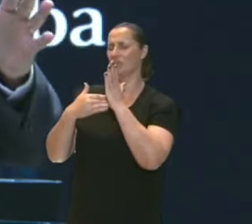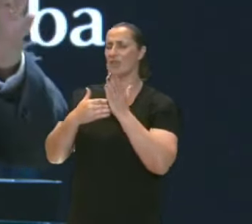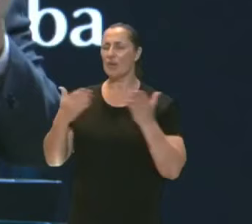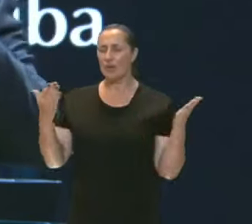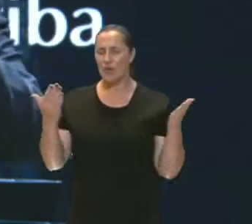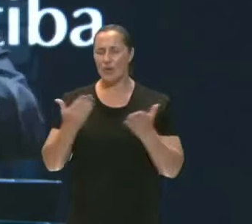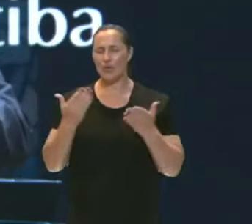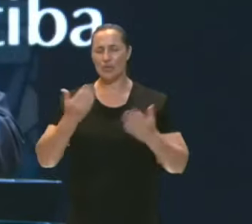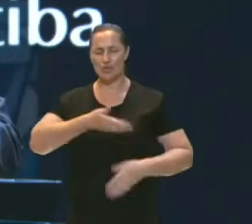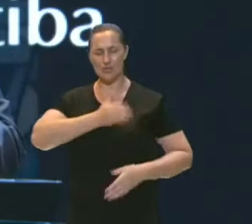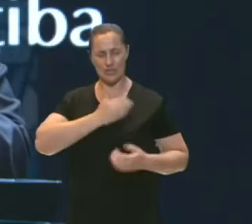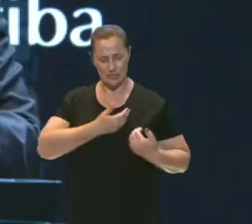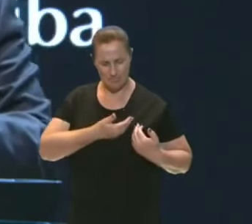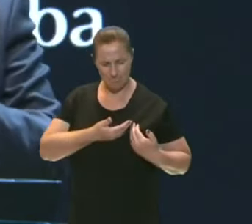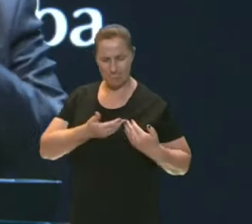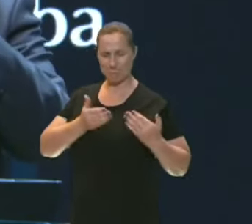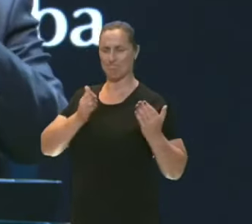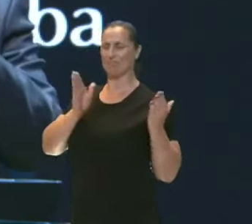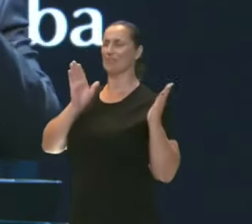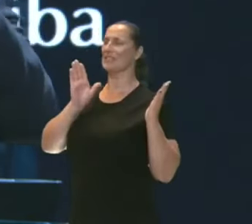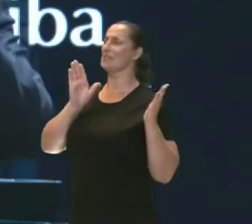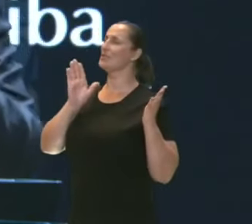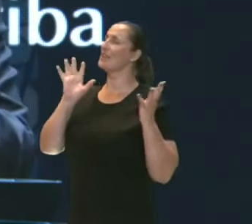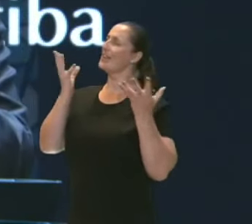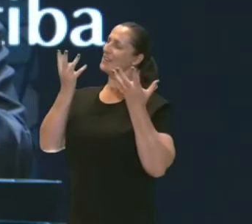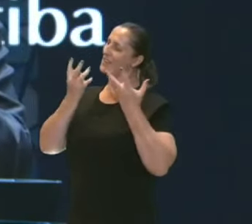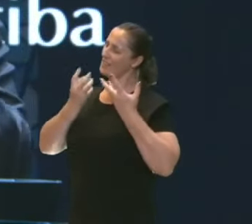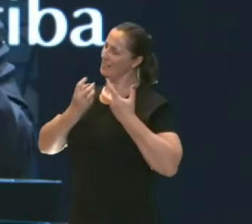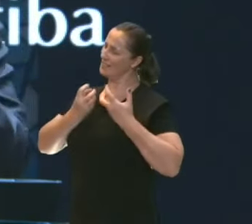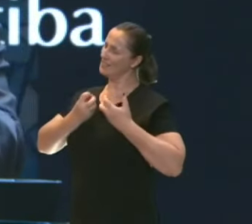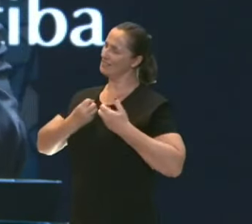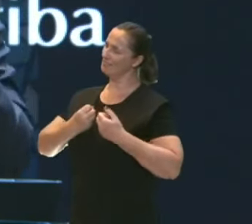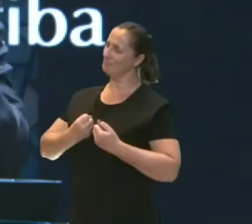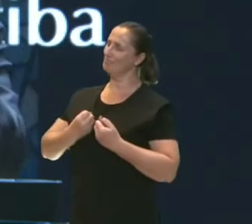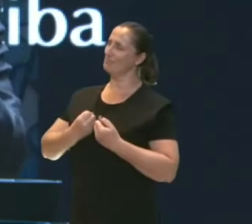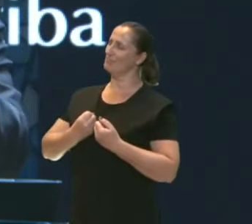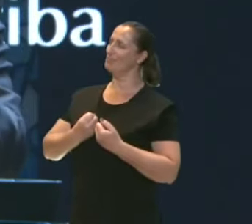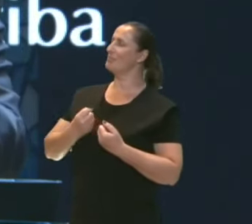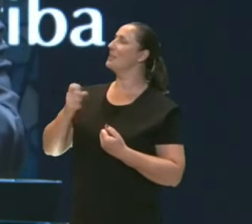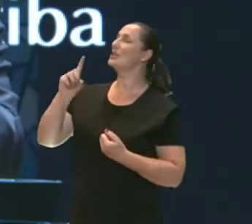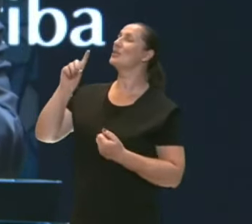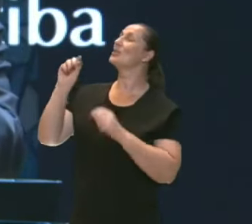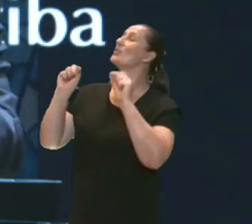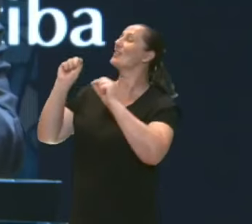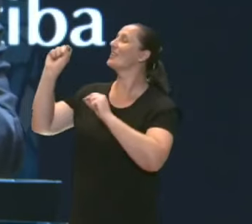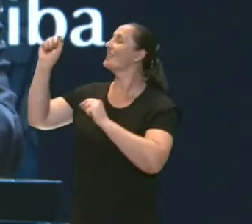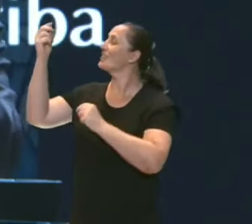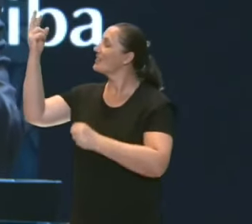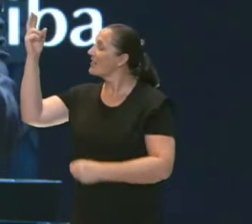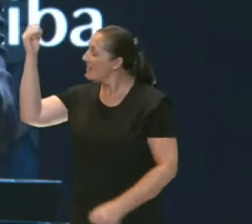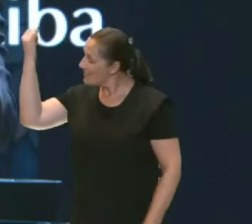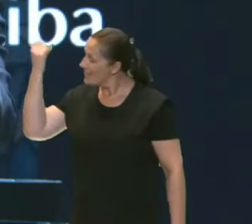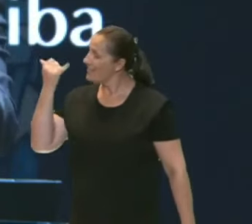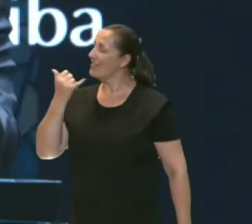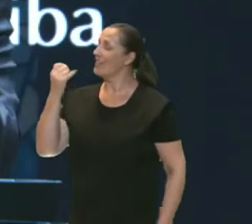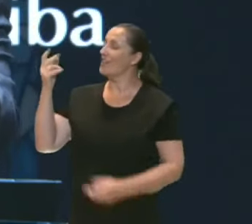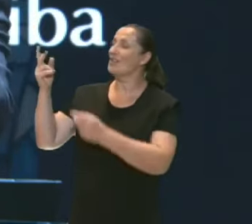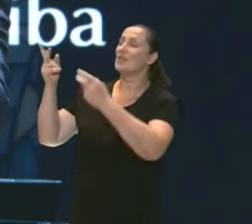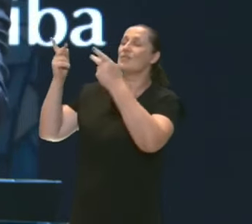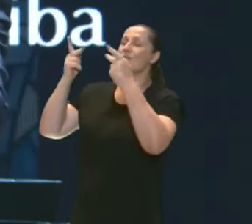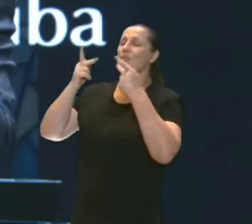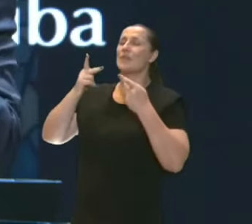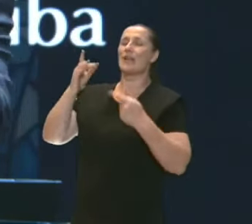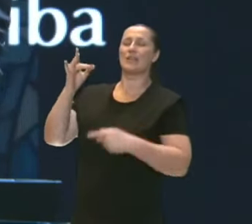noite abrimos nosso coração para receber de ti aquilo que o Senhor preparou para nós. Nos visita,